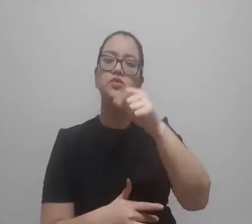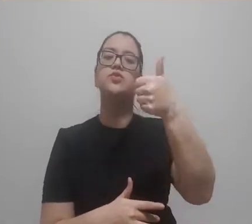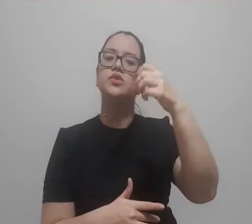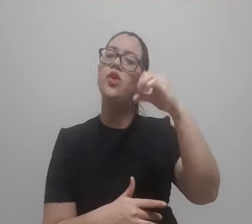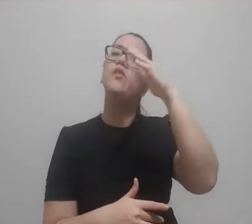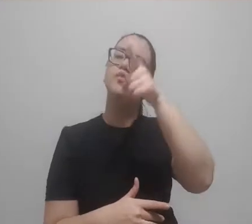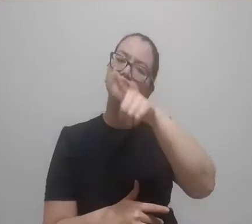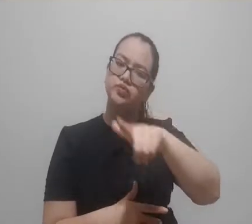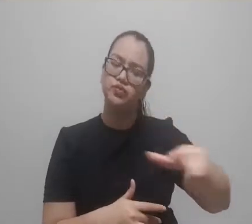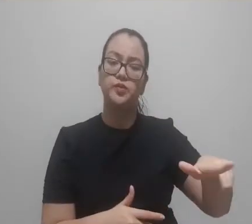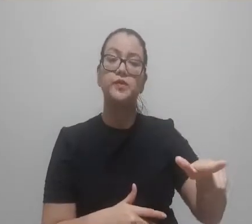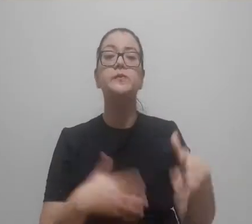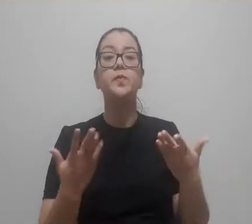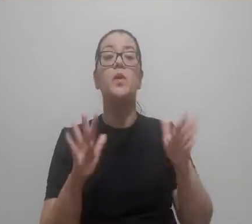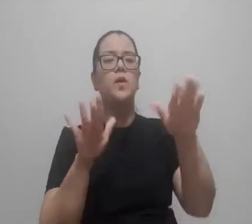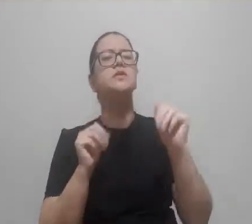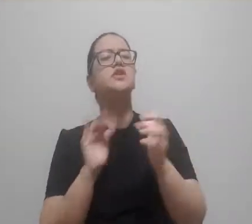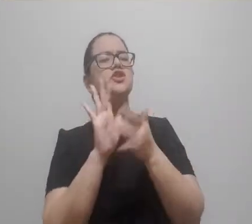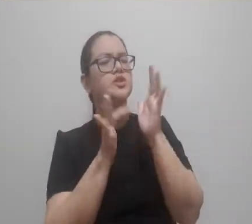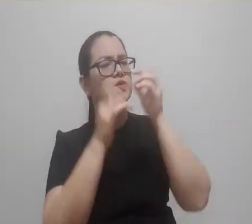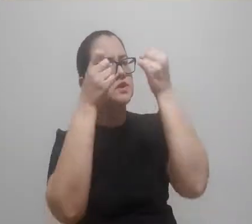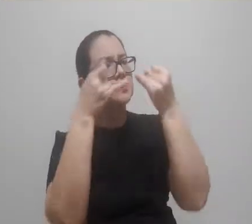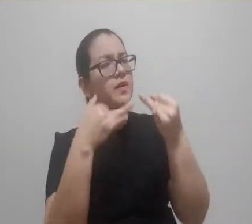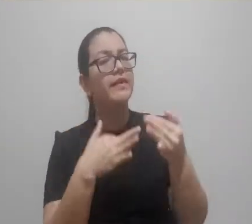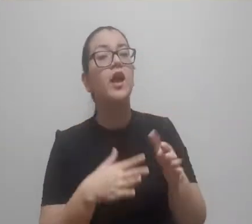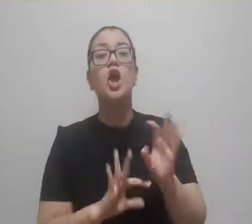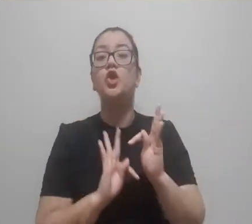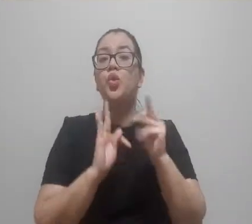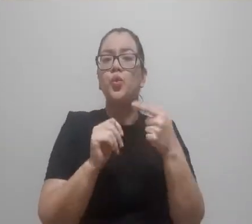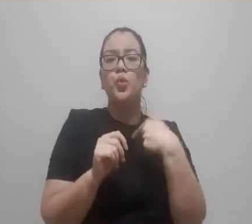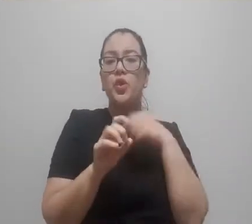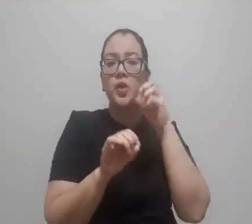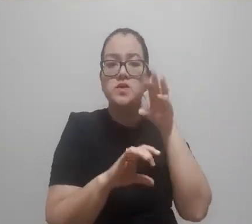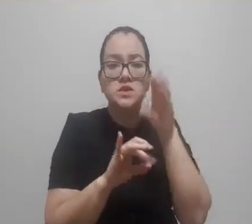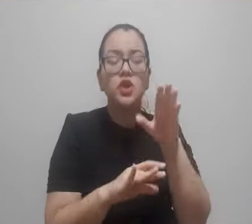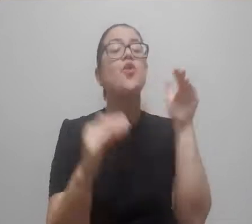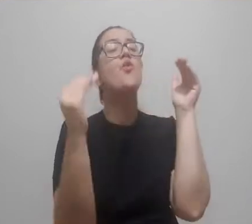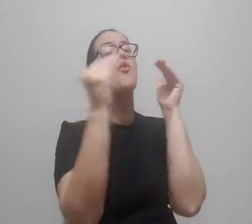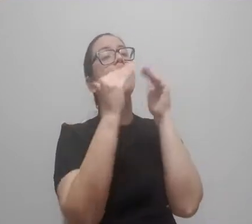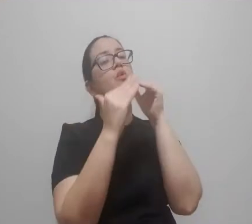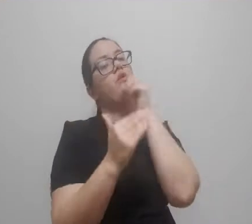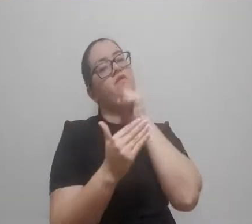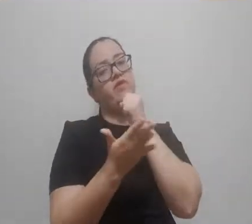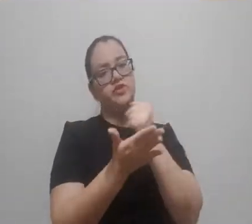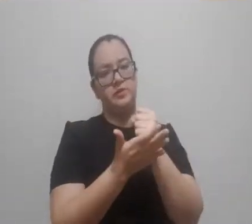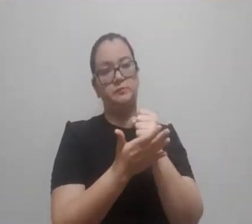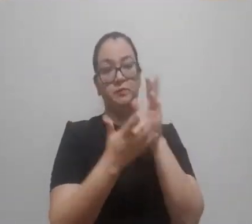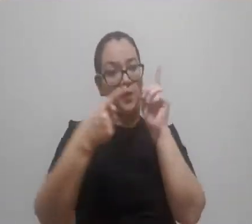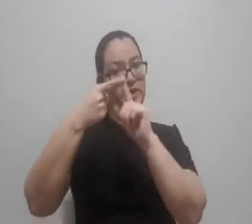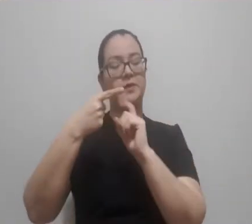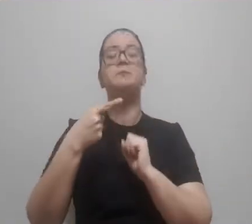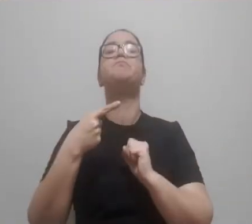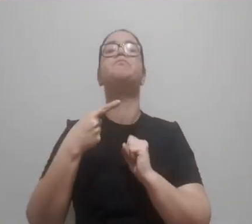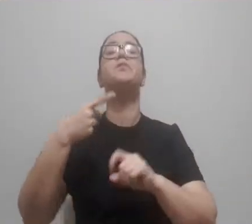dizendo, olha, meu ensino tem tudo a ver com o Antigo Testamento. A outra coisa, a outra proposição,